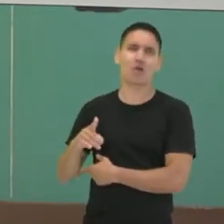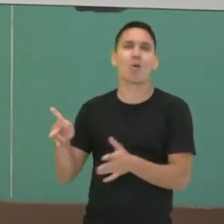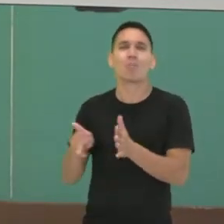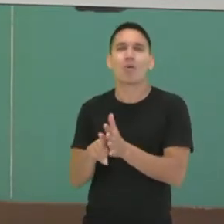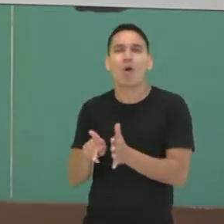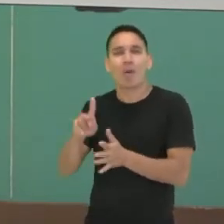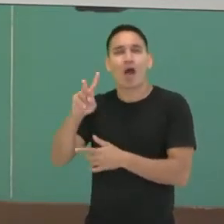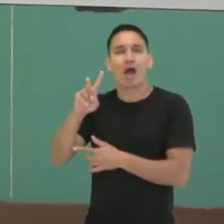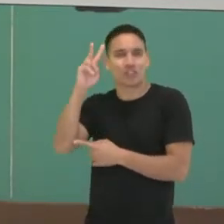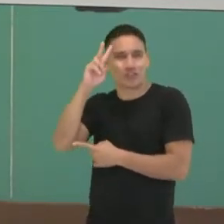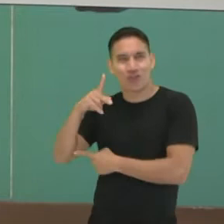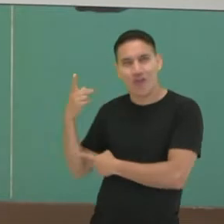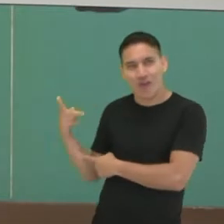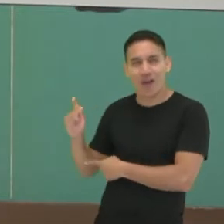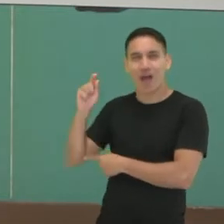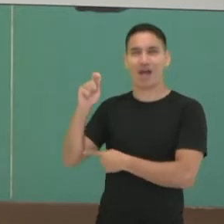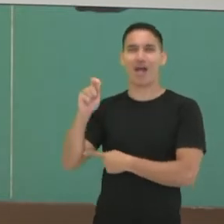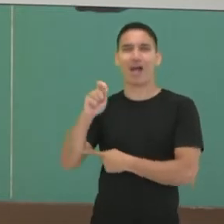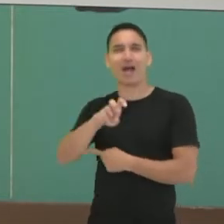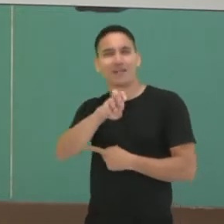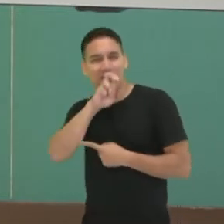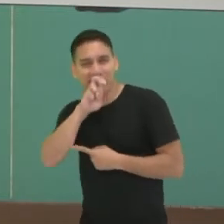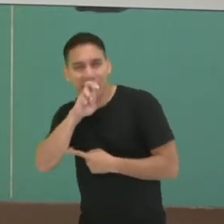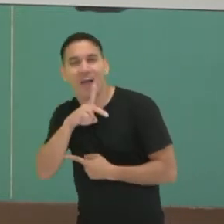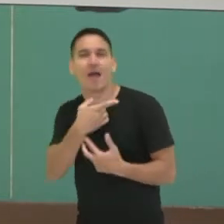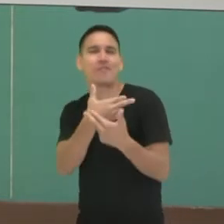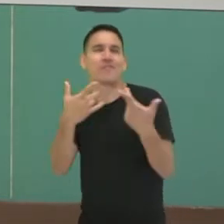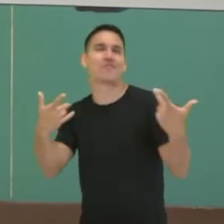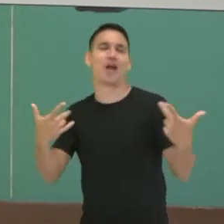Cebolinha, da Mônica, da Magali e dos demais personagens.